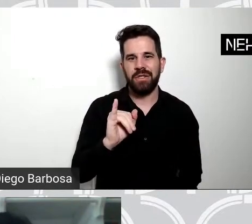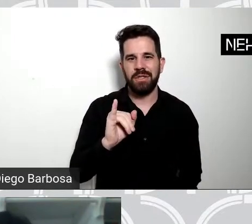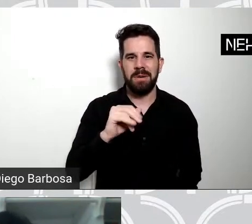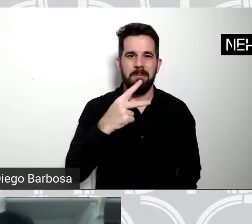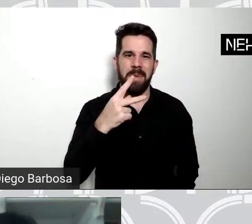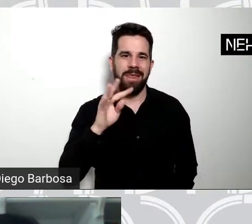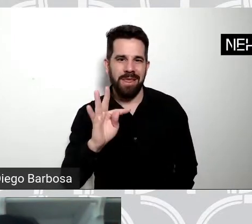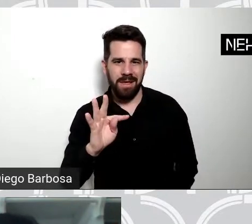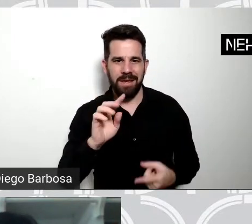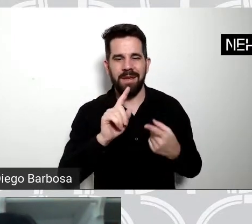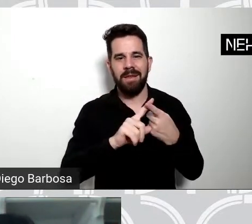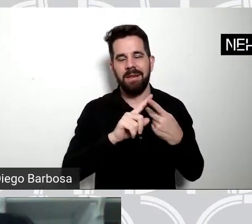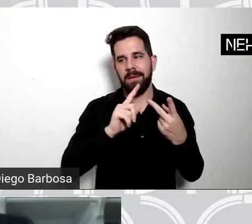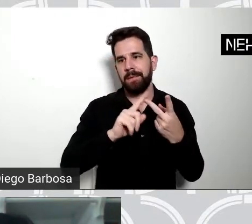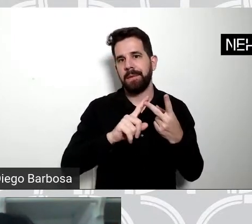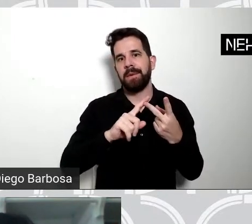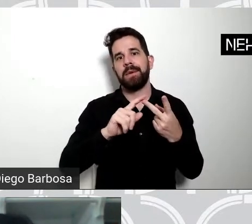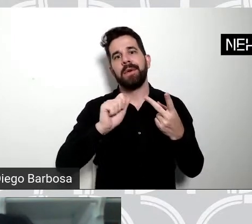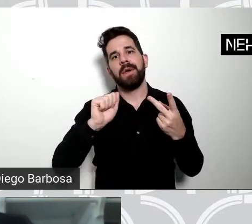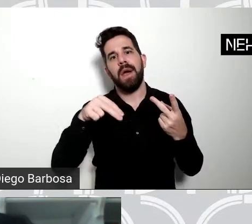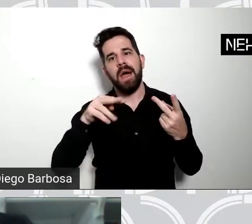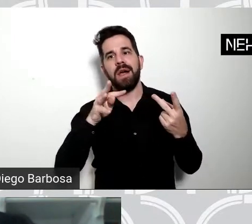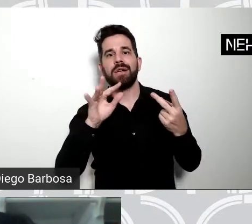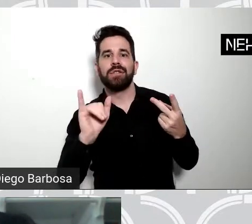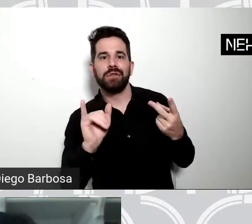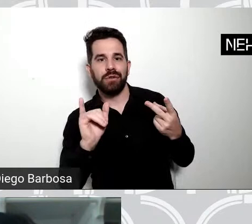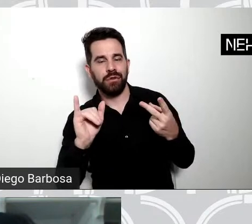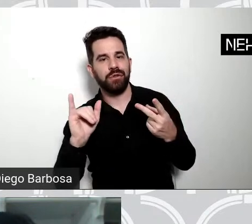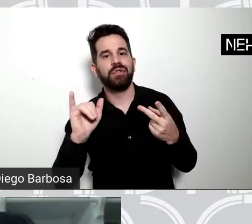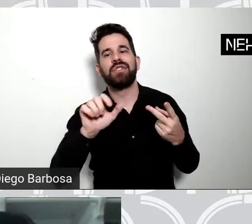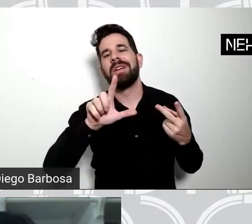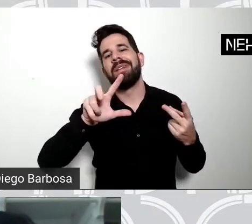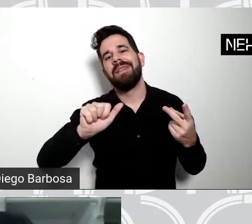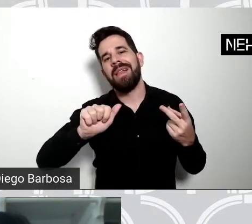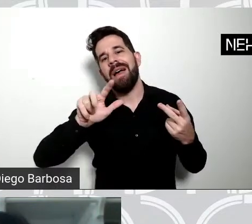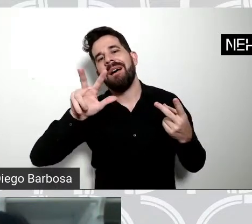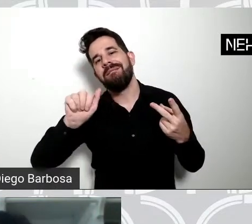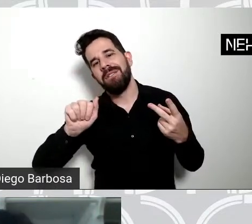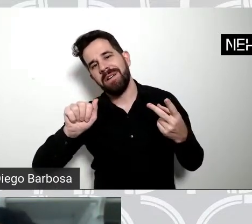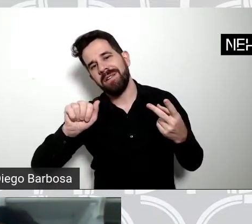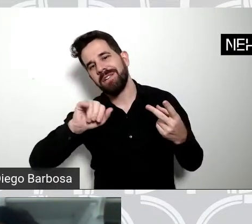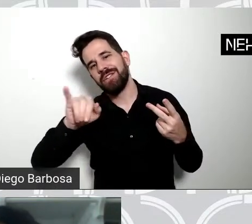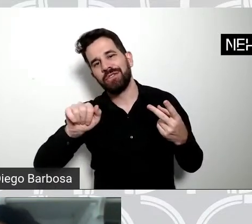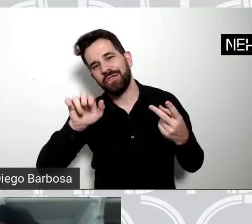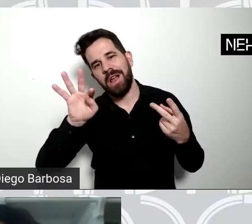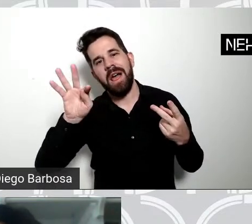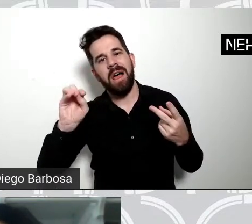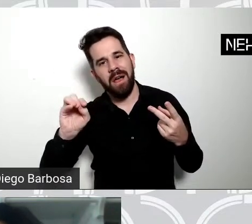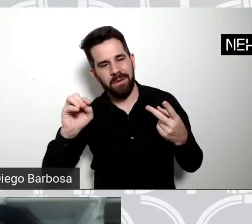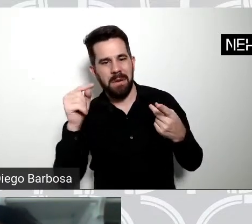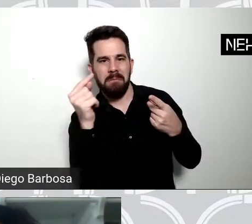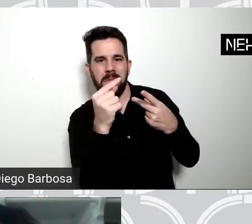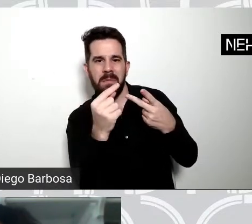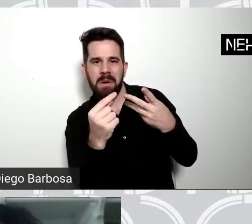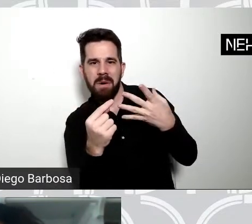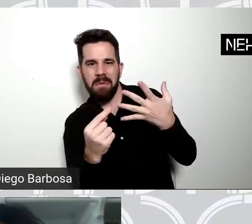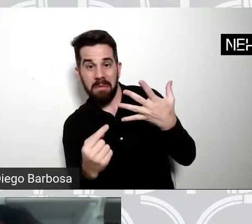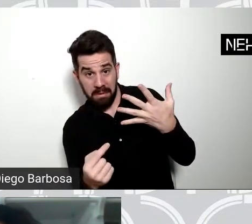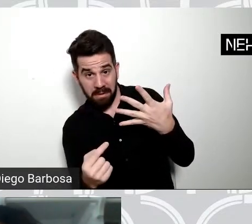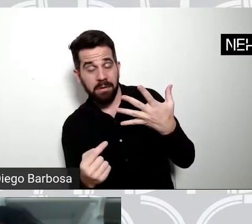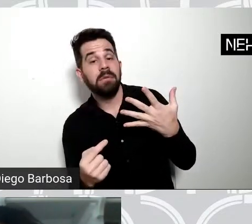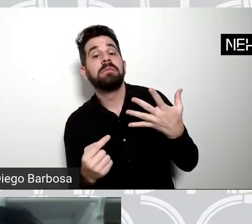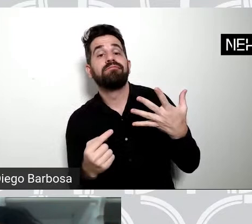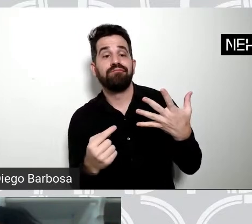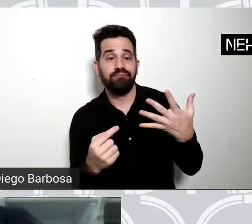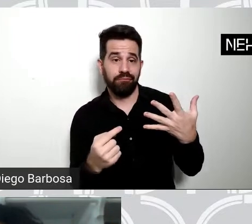ismos que ajudaram a construir essa pós-verdade, né, devem ser encarados por nós